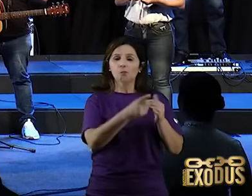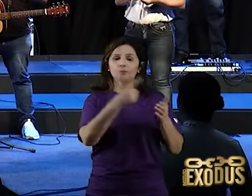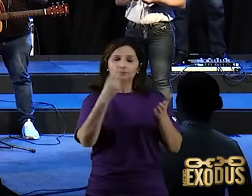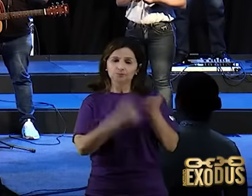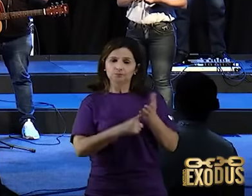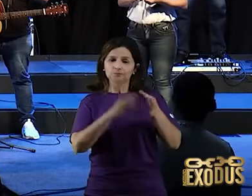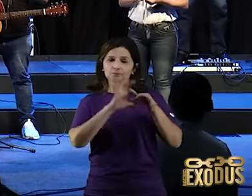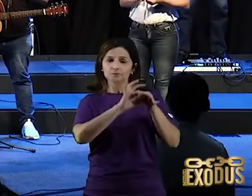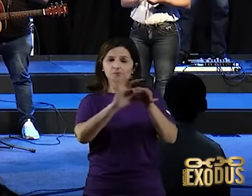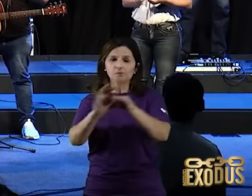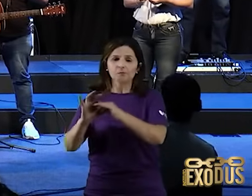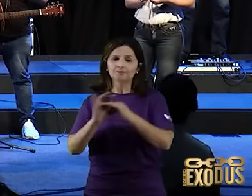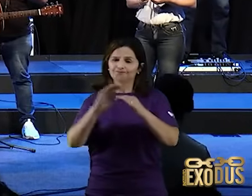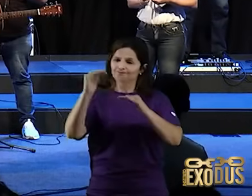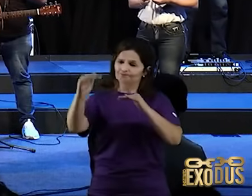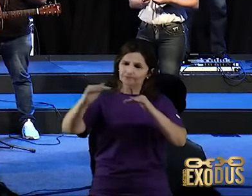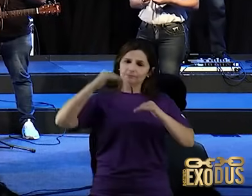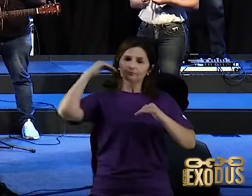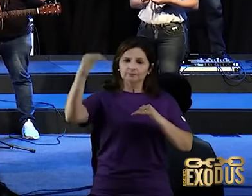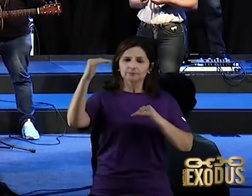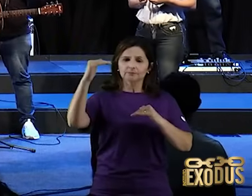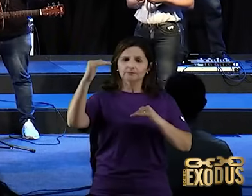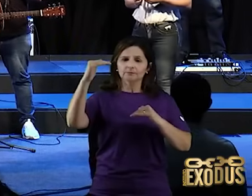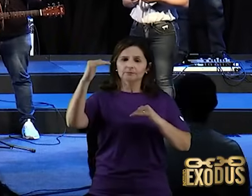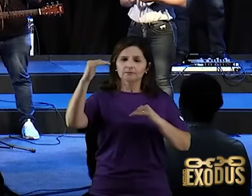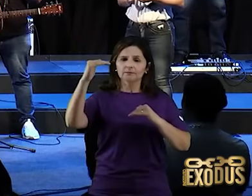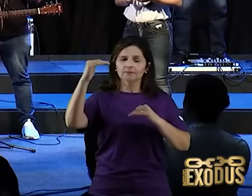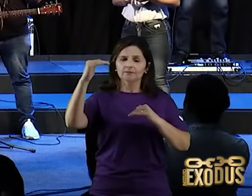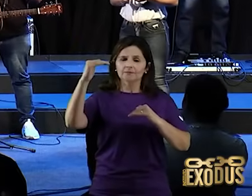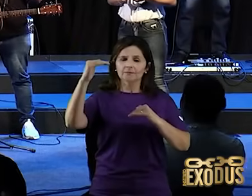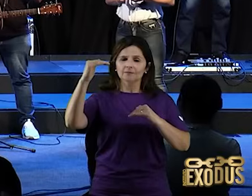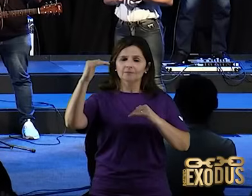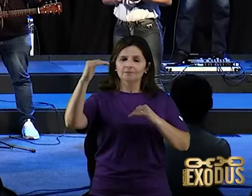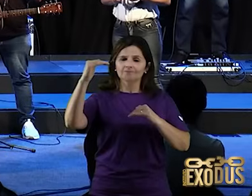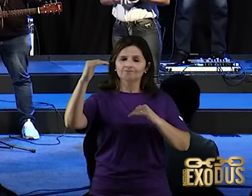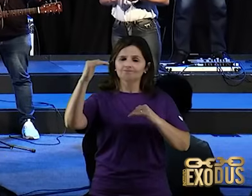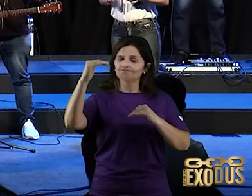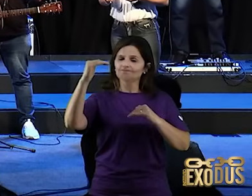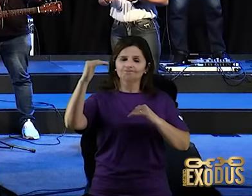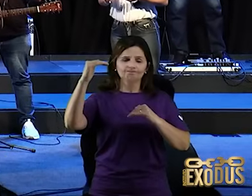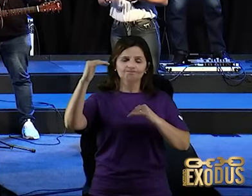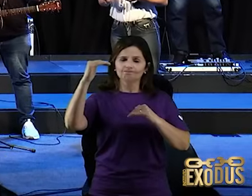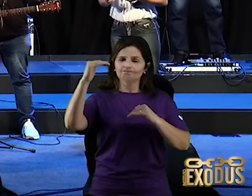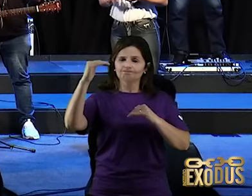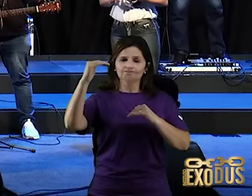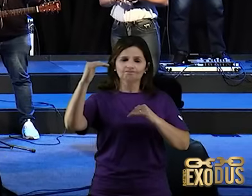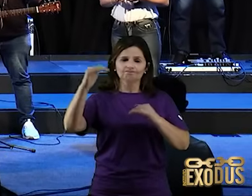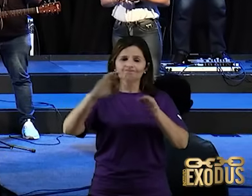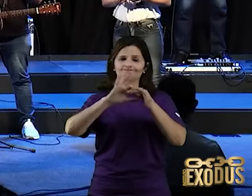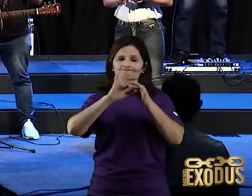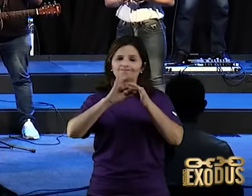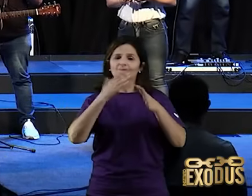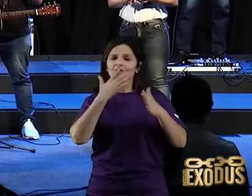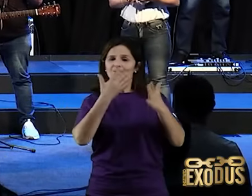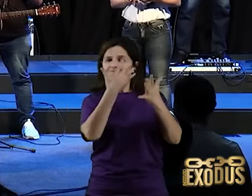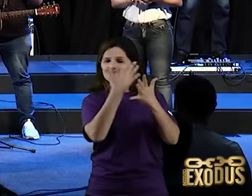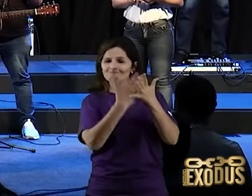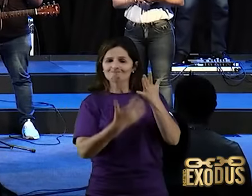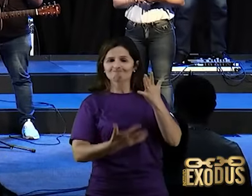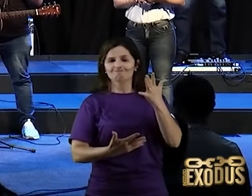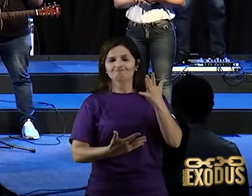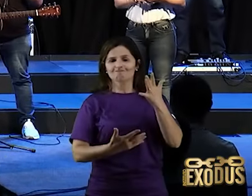que supera todas as alianças o pacto que é superior a qualquer pacto é o sangue